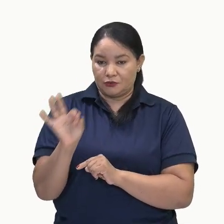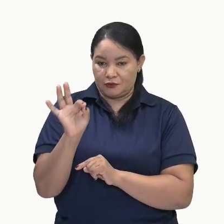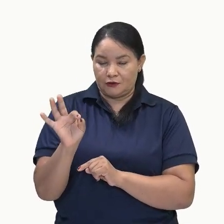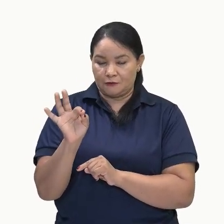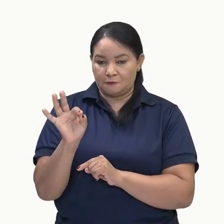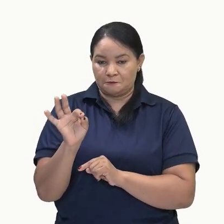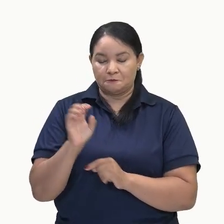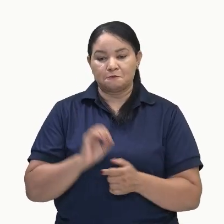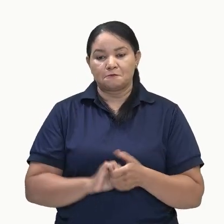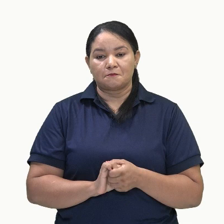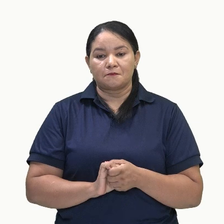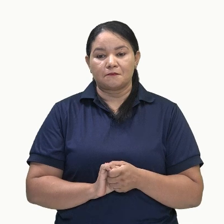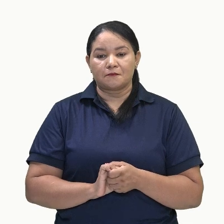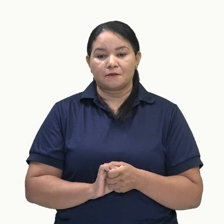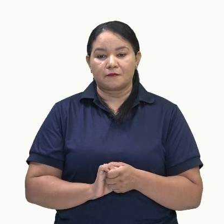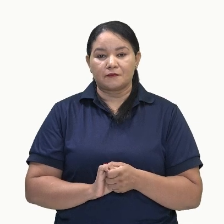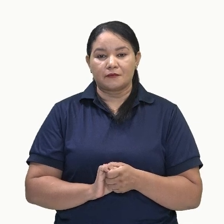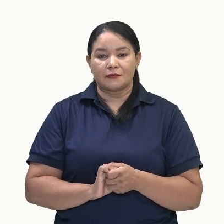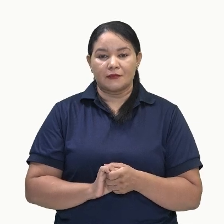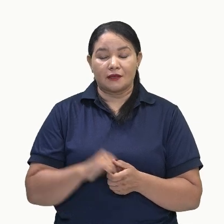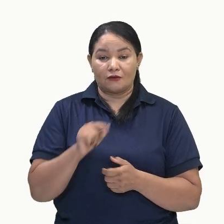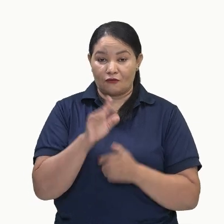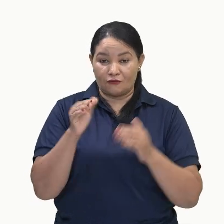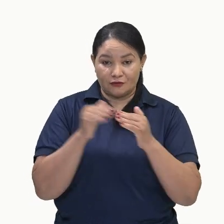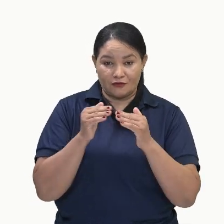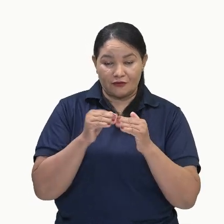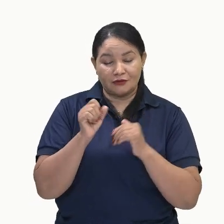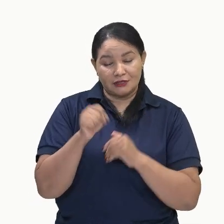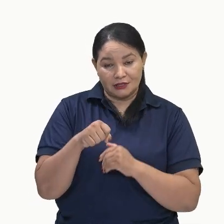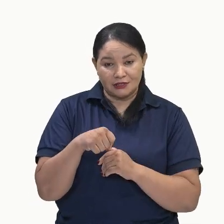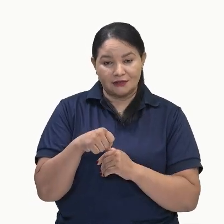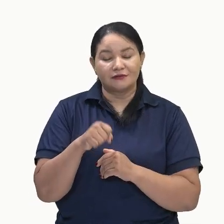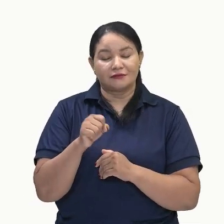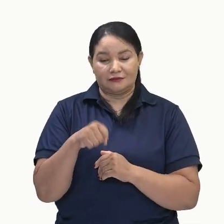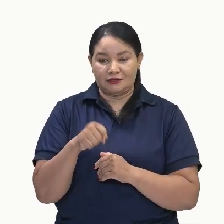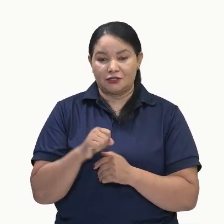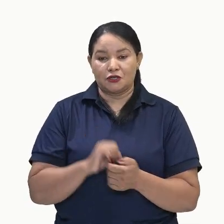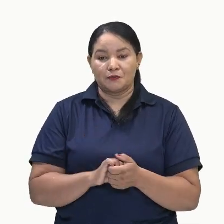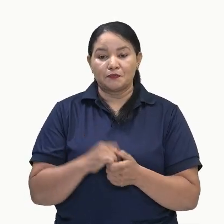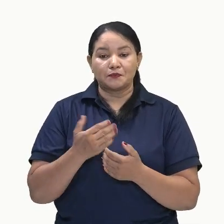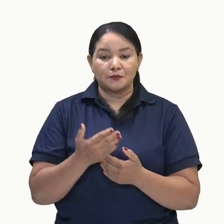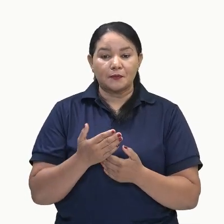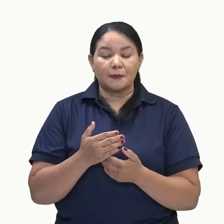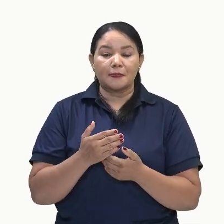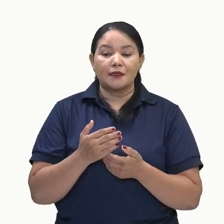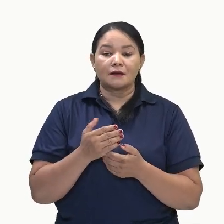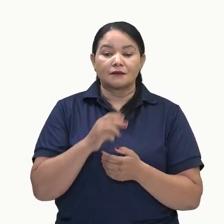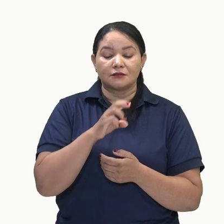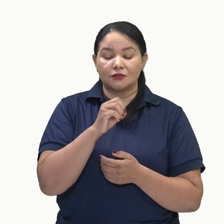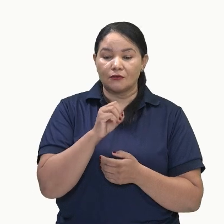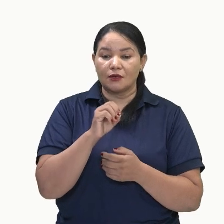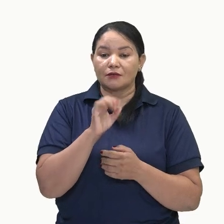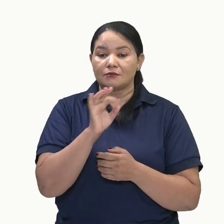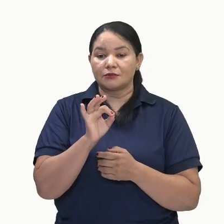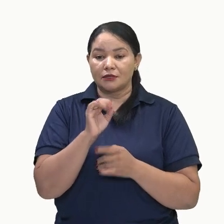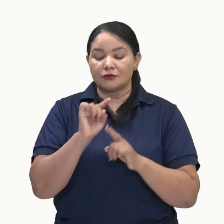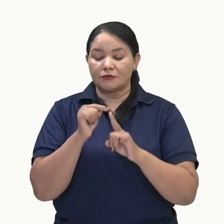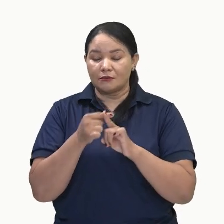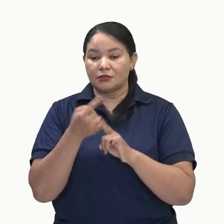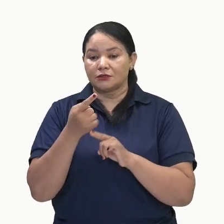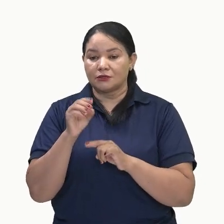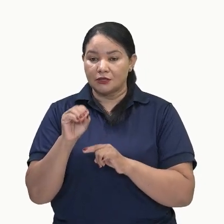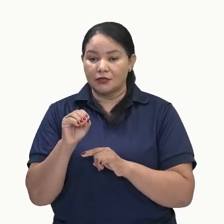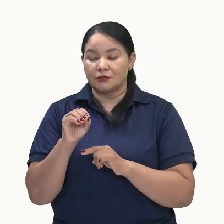10%? Sim ou não? Ah, claro que sim. 50% mais 10% é igual a